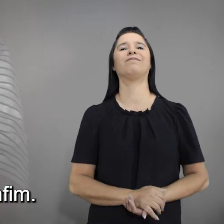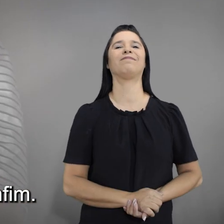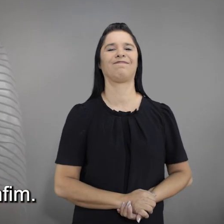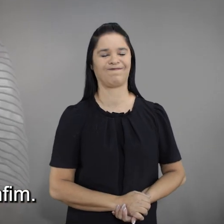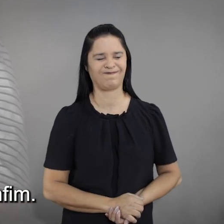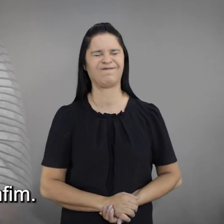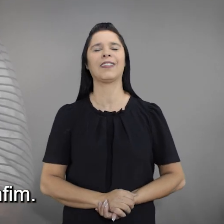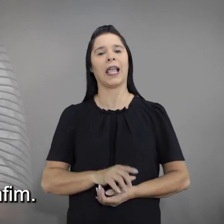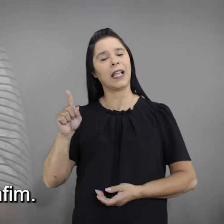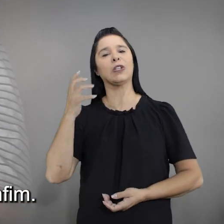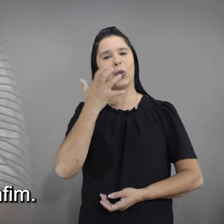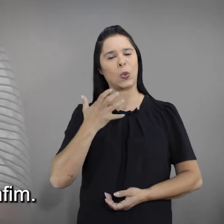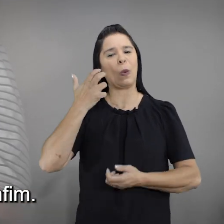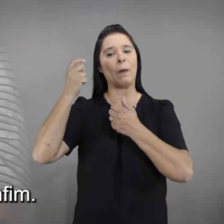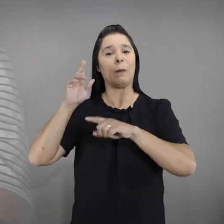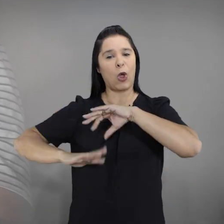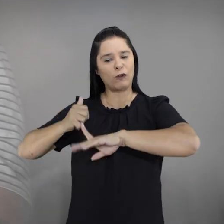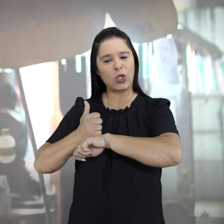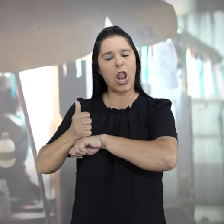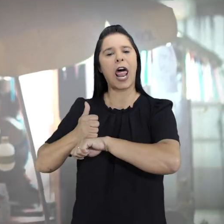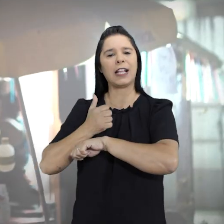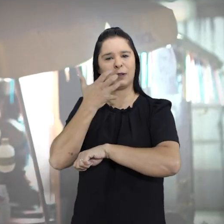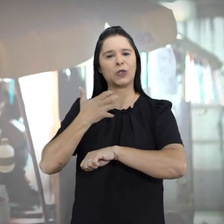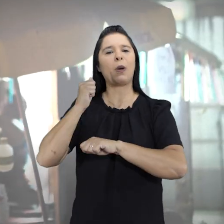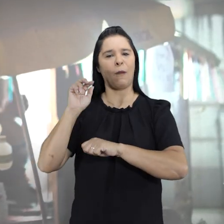muitos musicólogos podem confirmar, enfim.